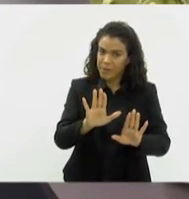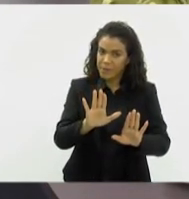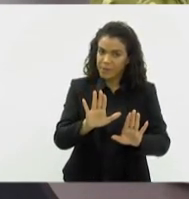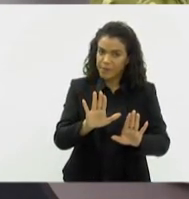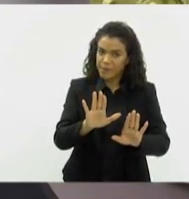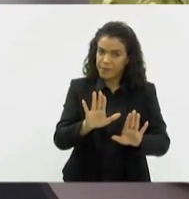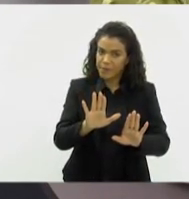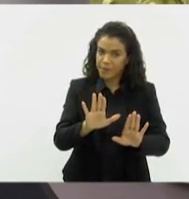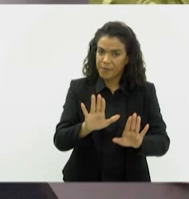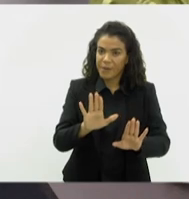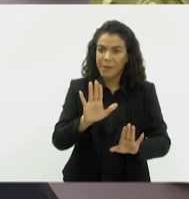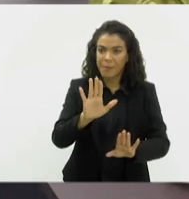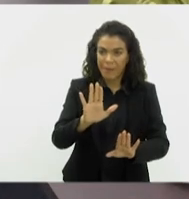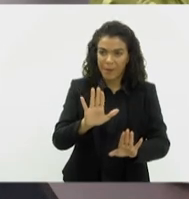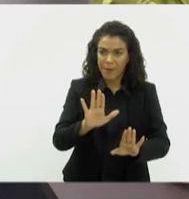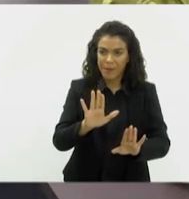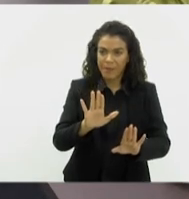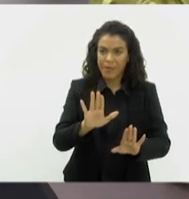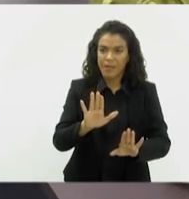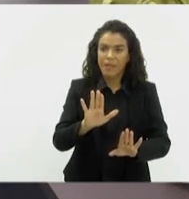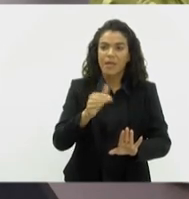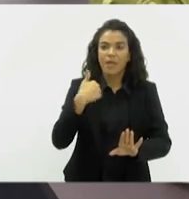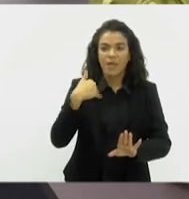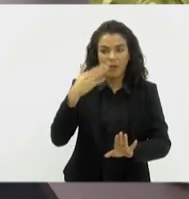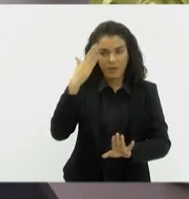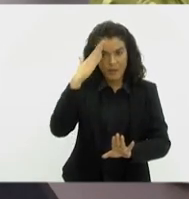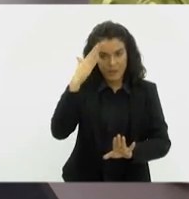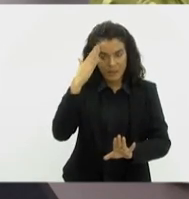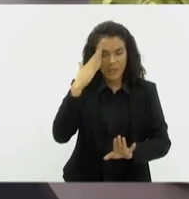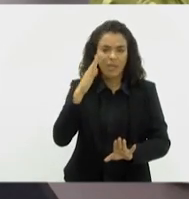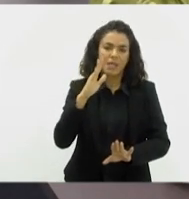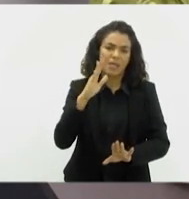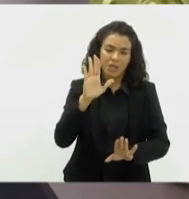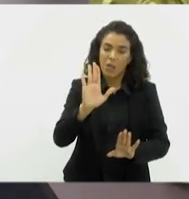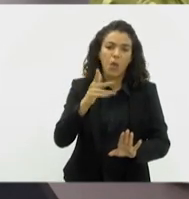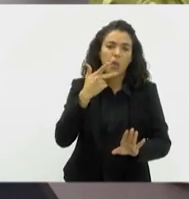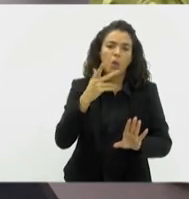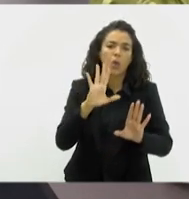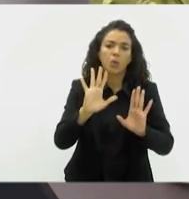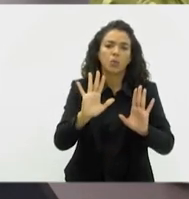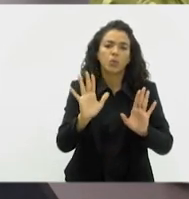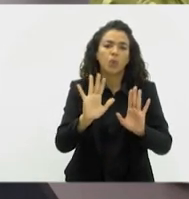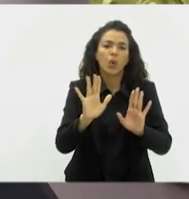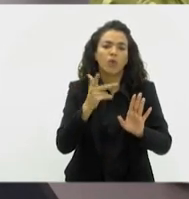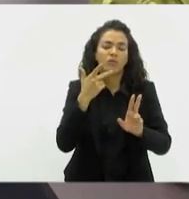Deputada Dani Monteiro, Vossa Excelência é presidente da Comissão de Direitos Humanos. Eu não estou me atendo a ilações,